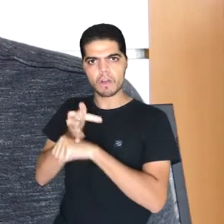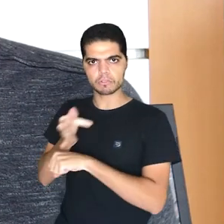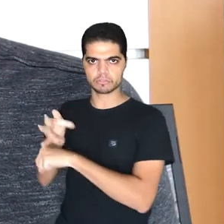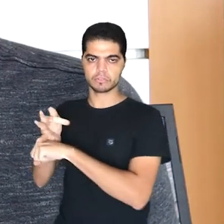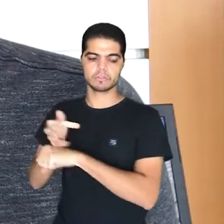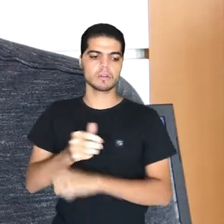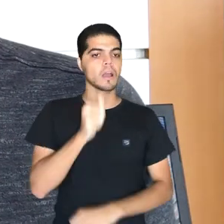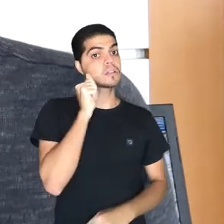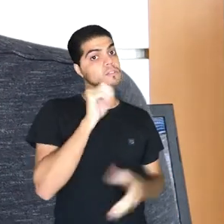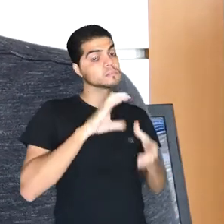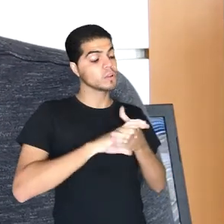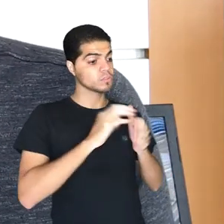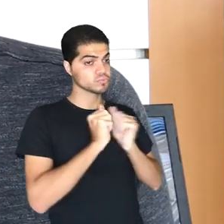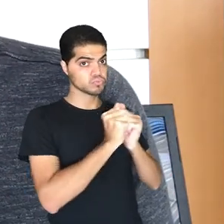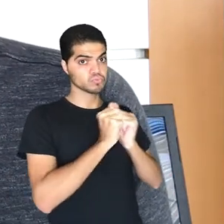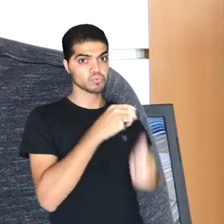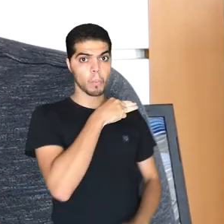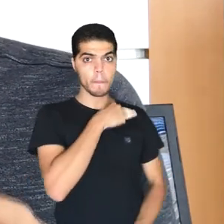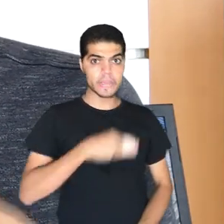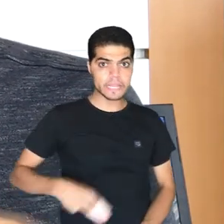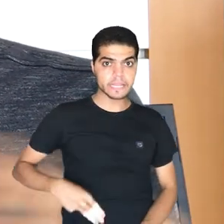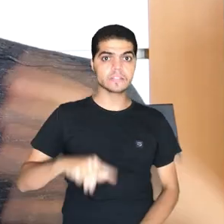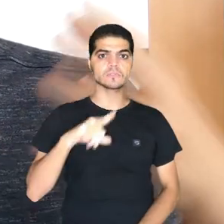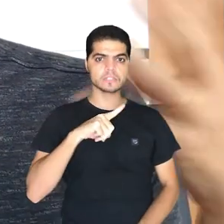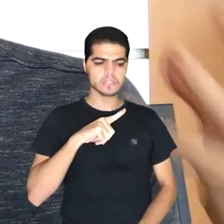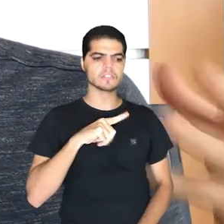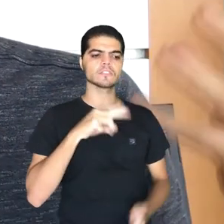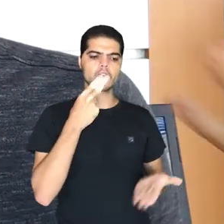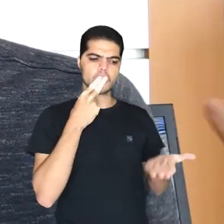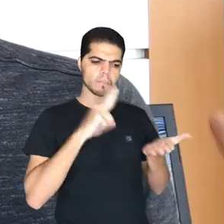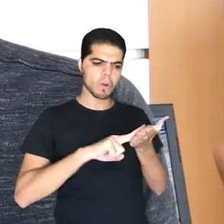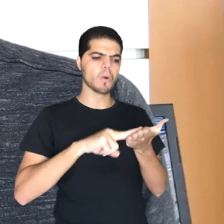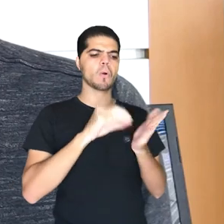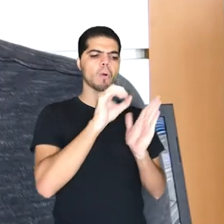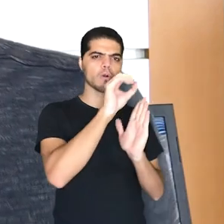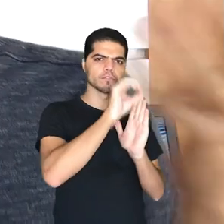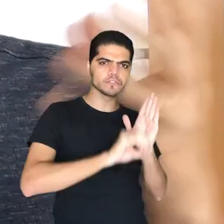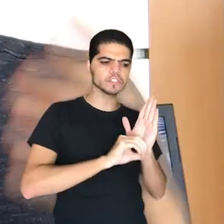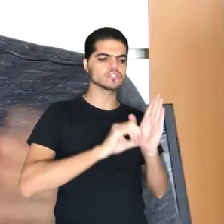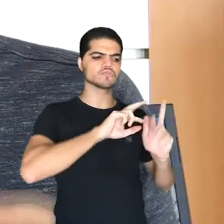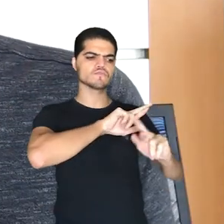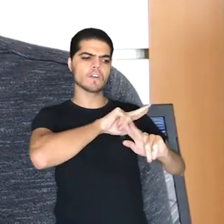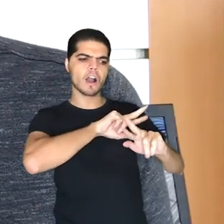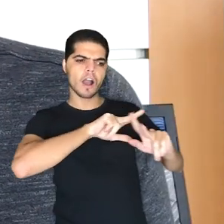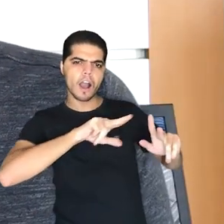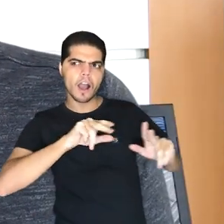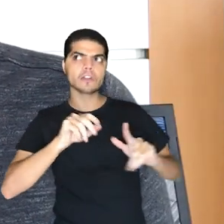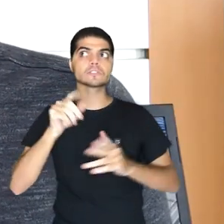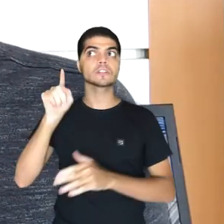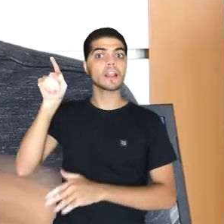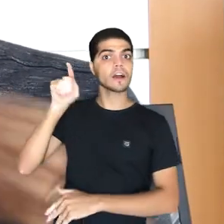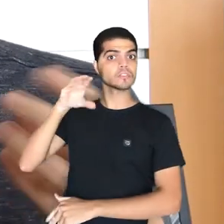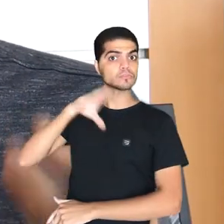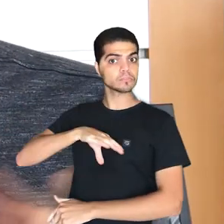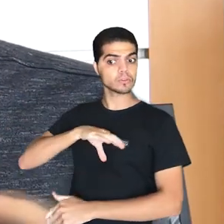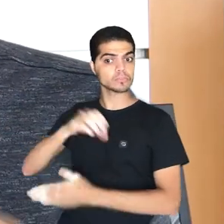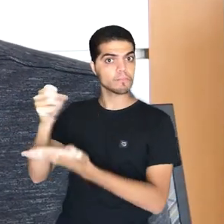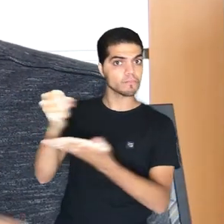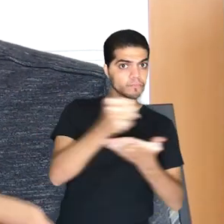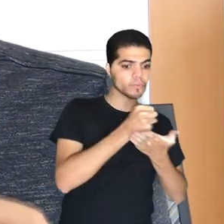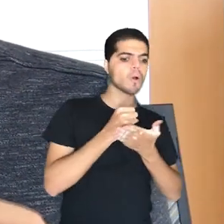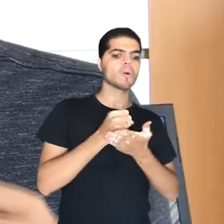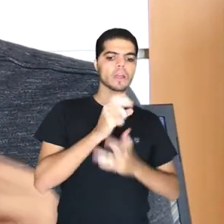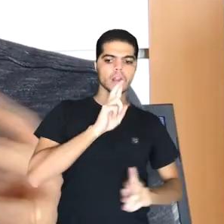de Ministros do Dom Pedro, receberam uma série de cartas, ofícios, enfim, de Portugal, e também as responderam por meio de